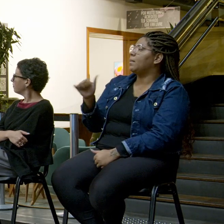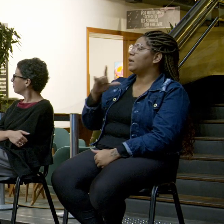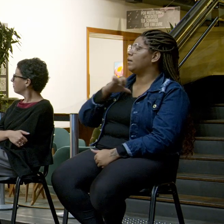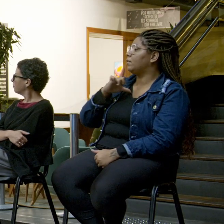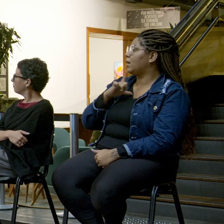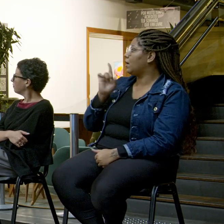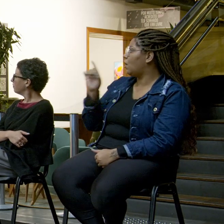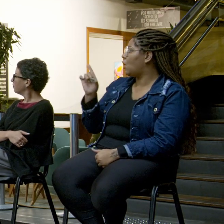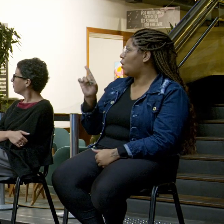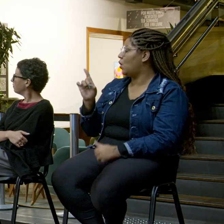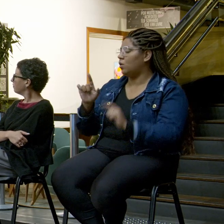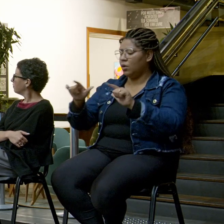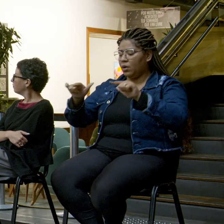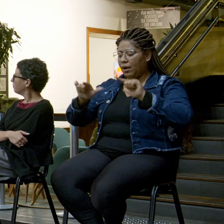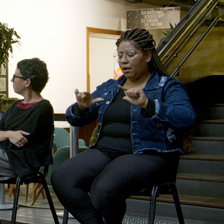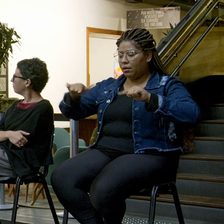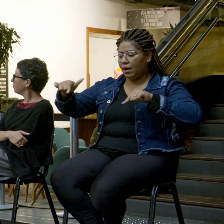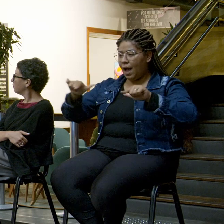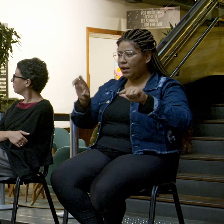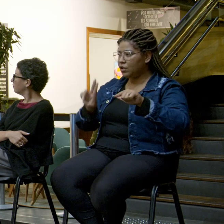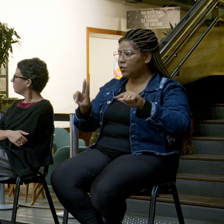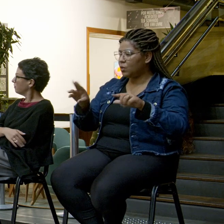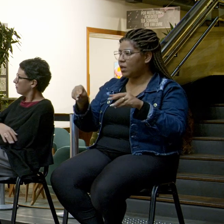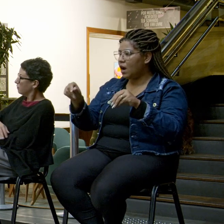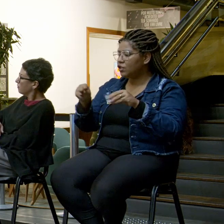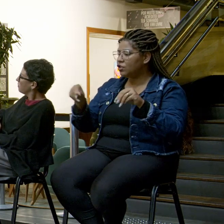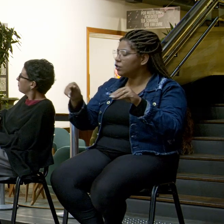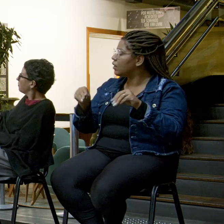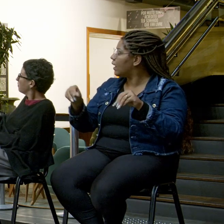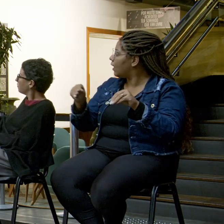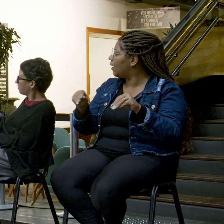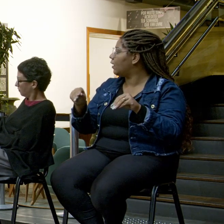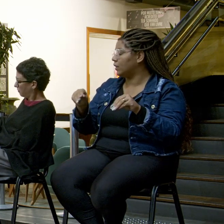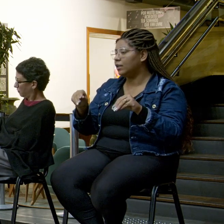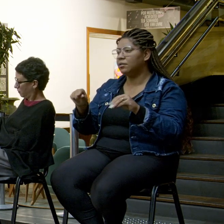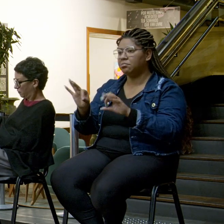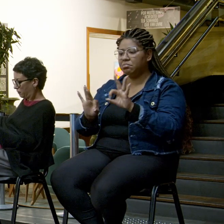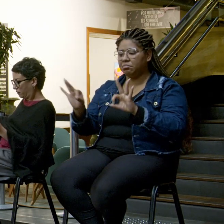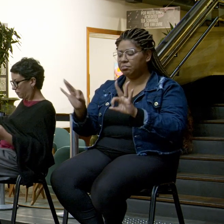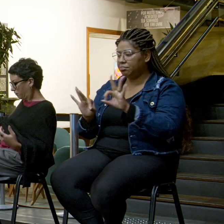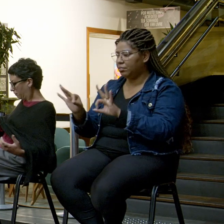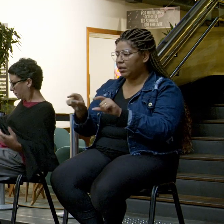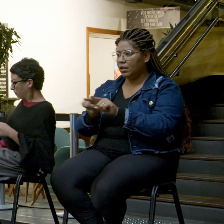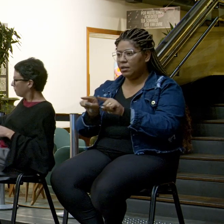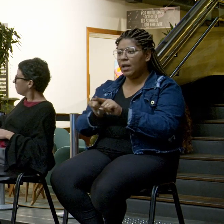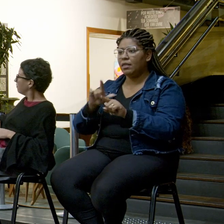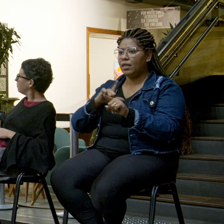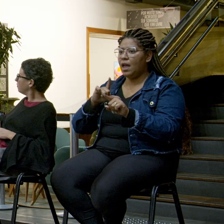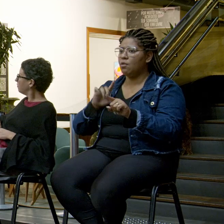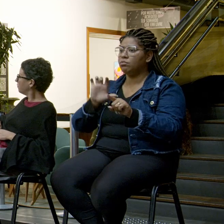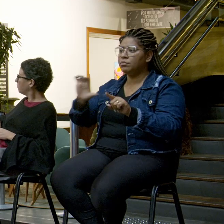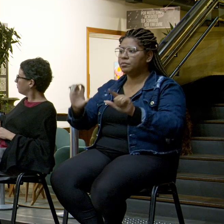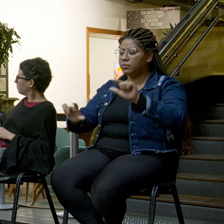as caixas com argila, né, que você tem um escavamento, assim, que também tem uma dimensão meio